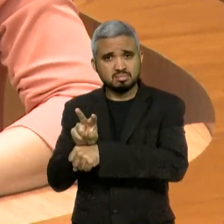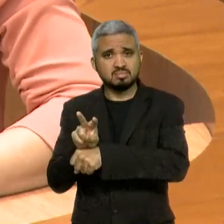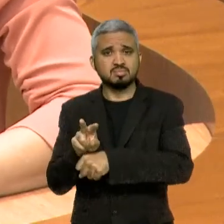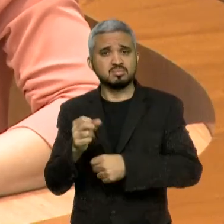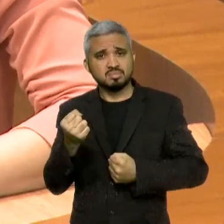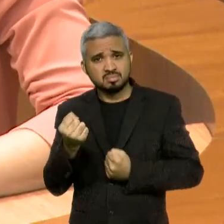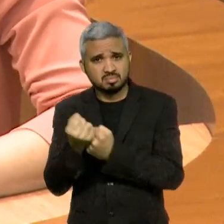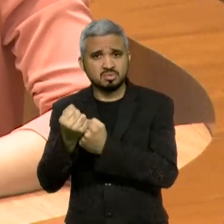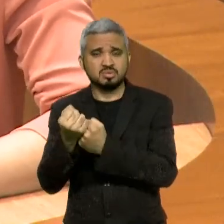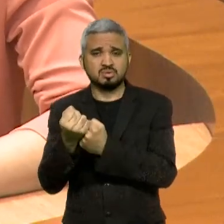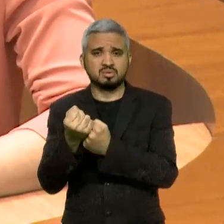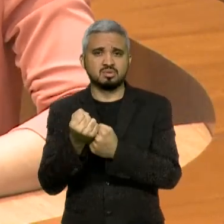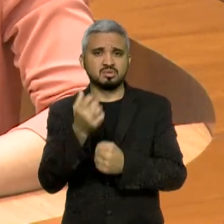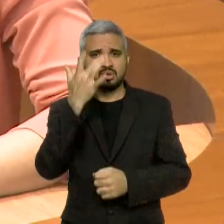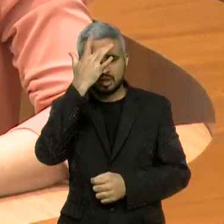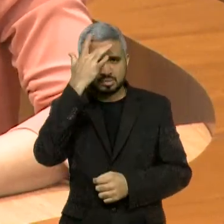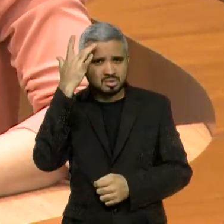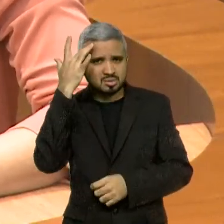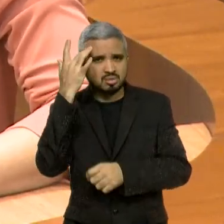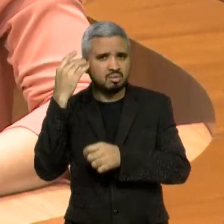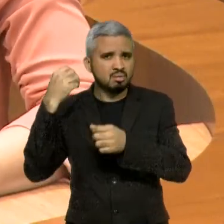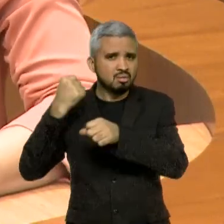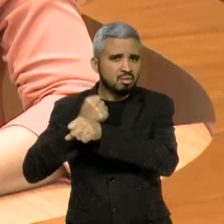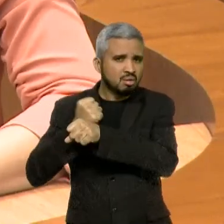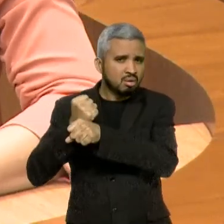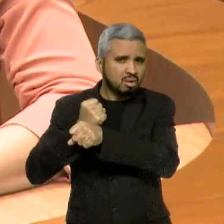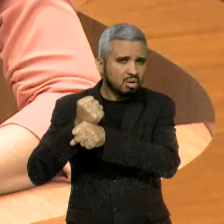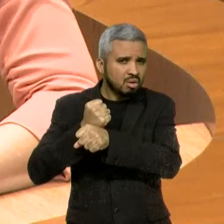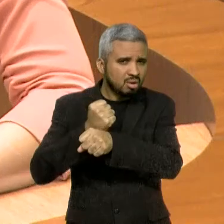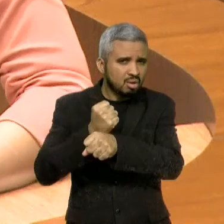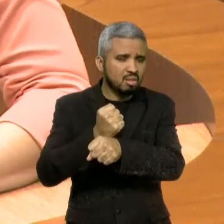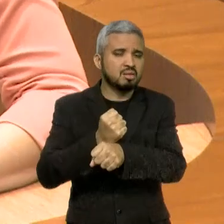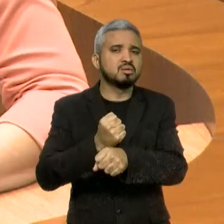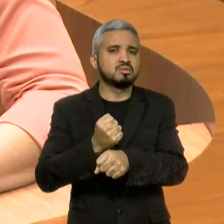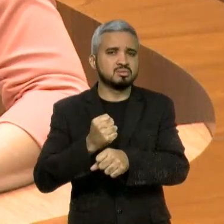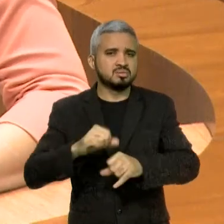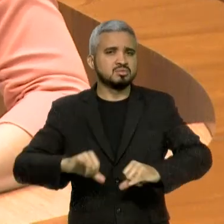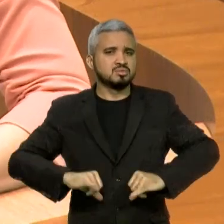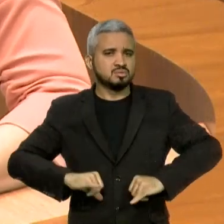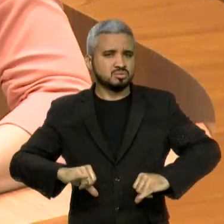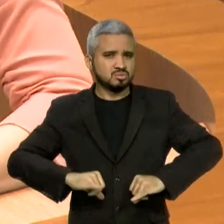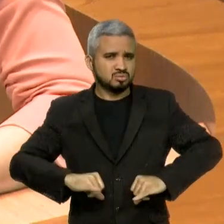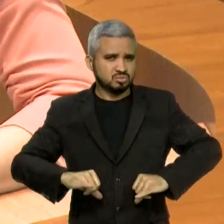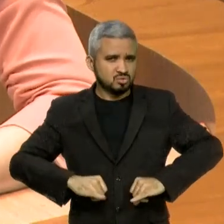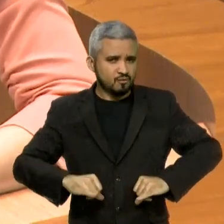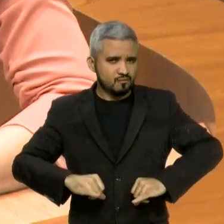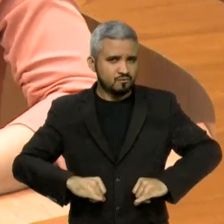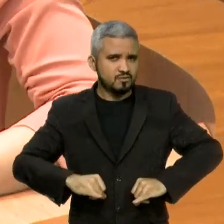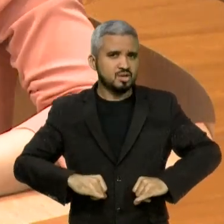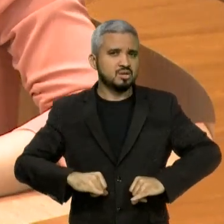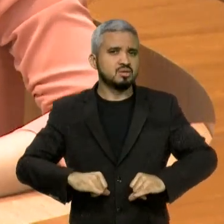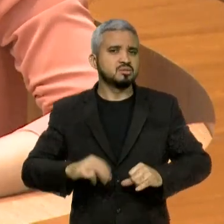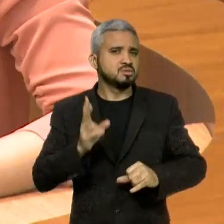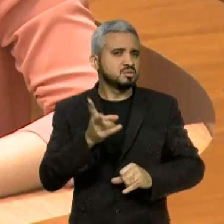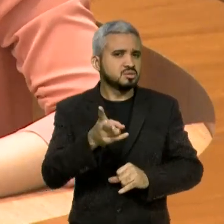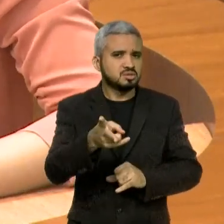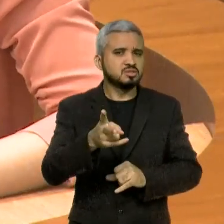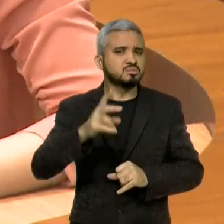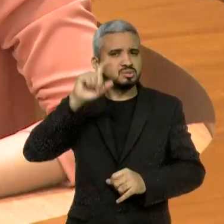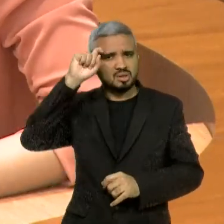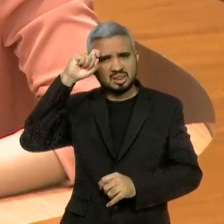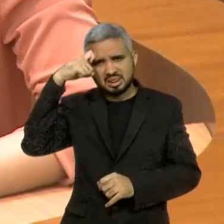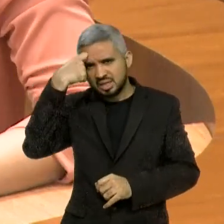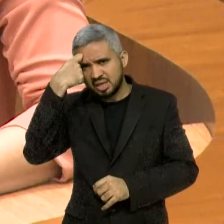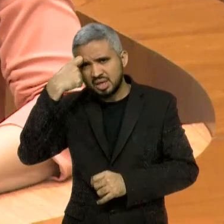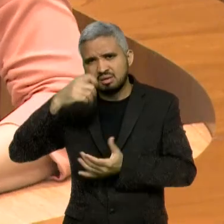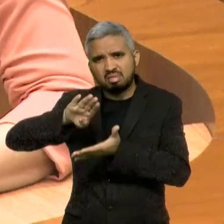por muito tempo tiveram um teste em relação digamos as oportunidades que são os negros